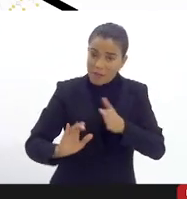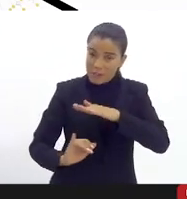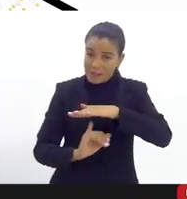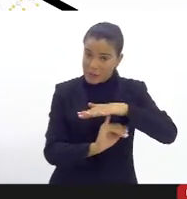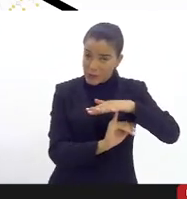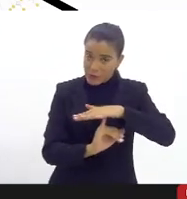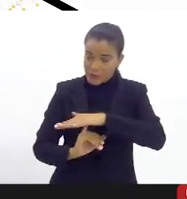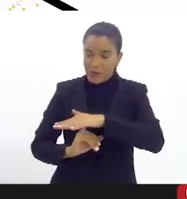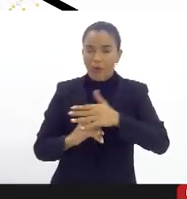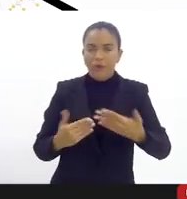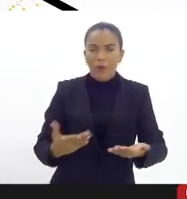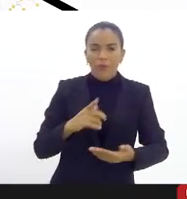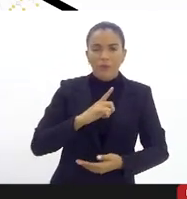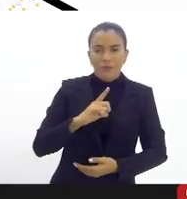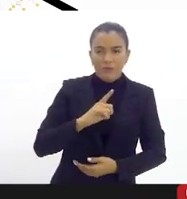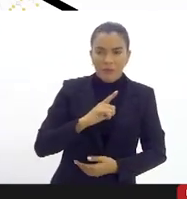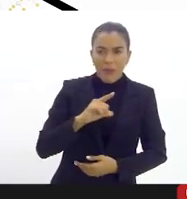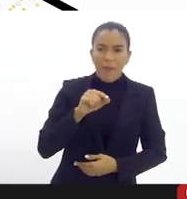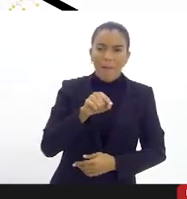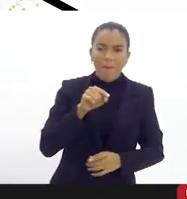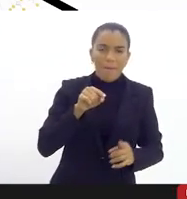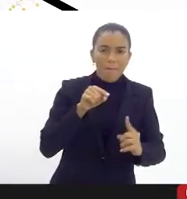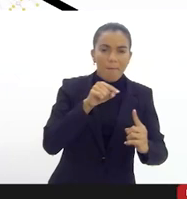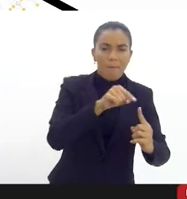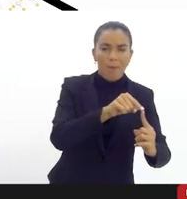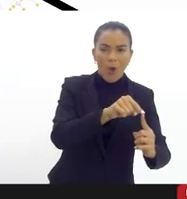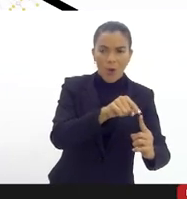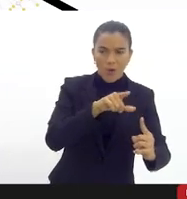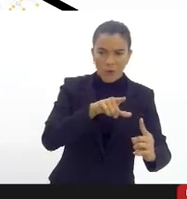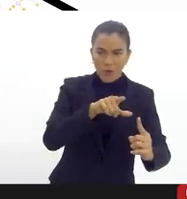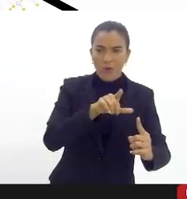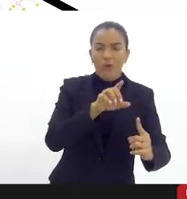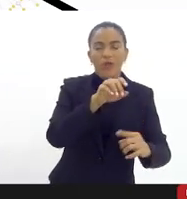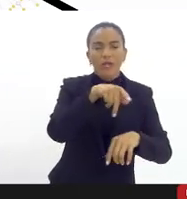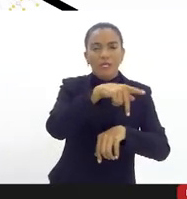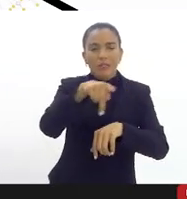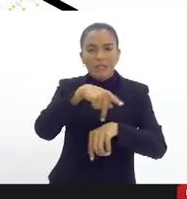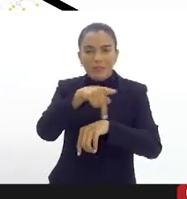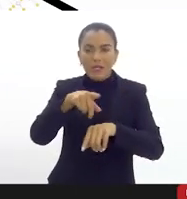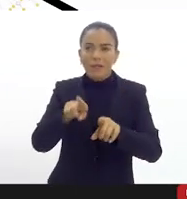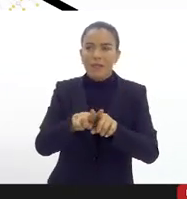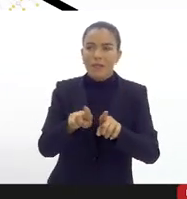Então a gente tem aqui com Black Rock Advance International